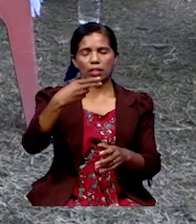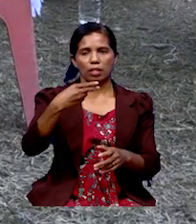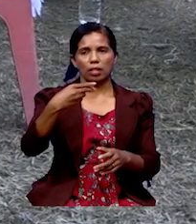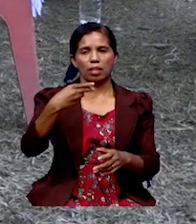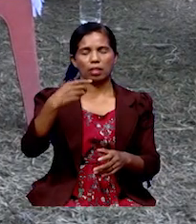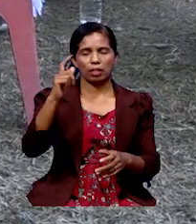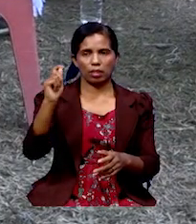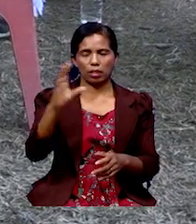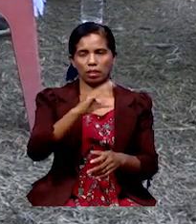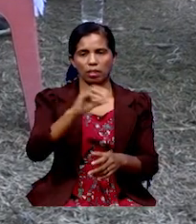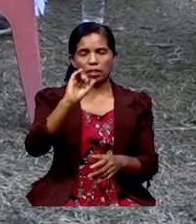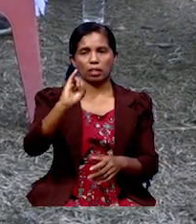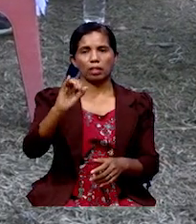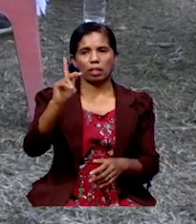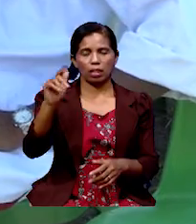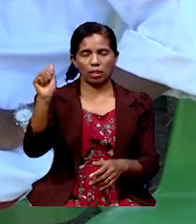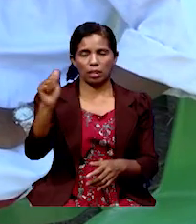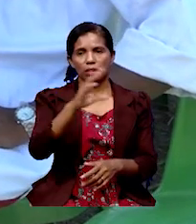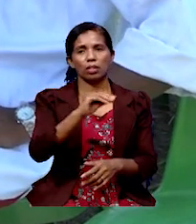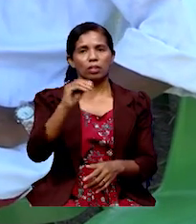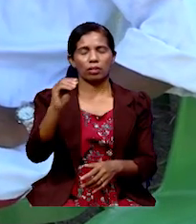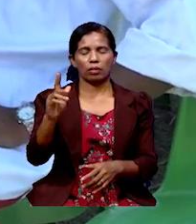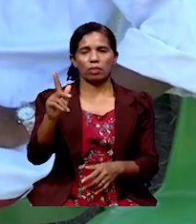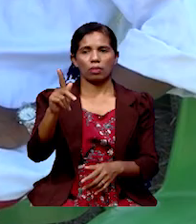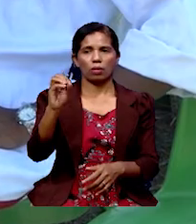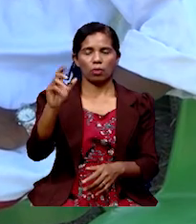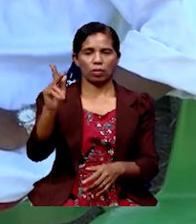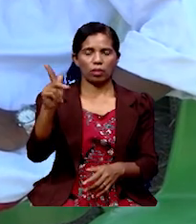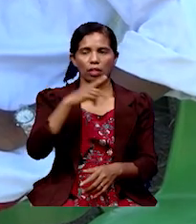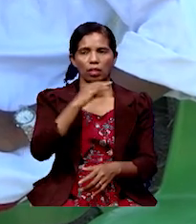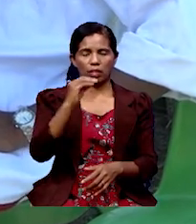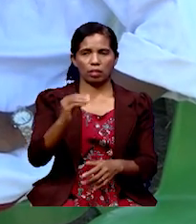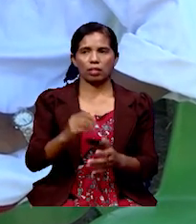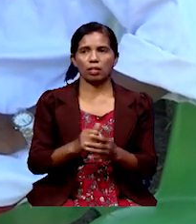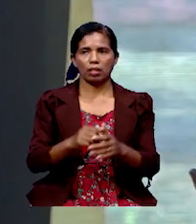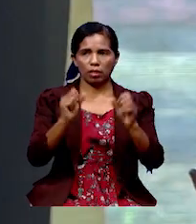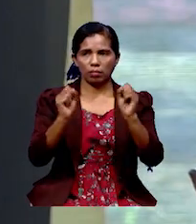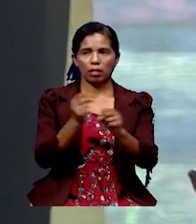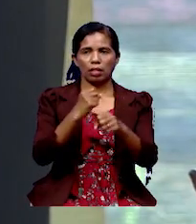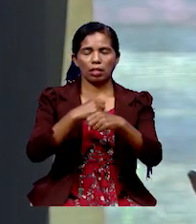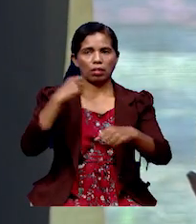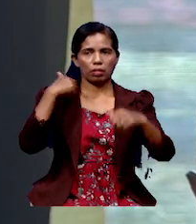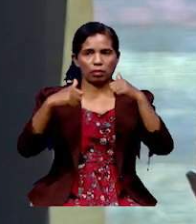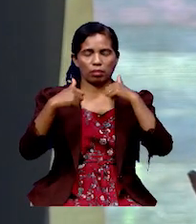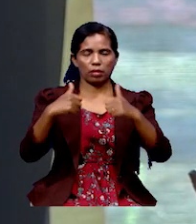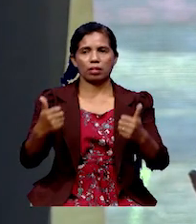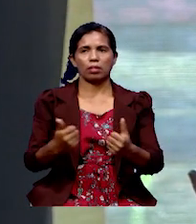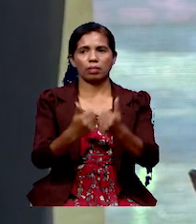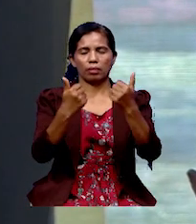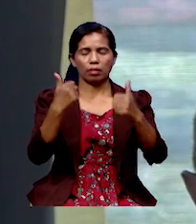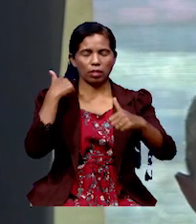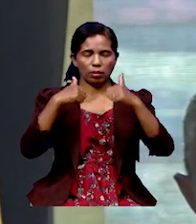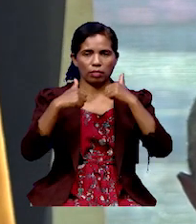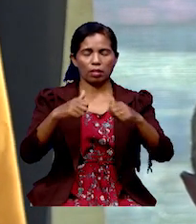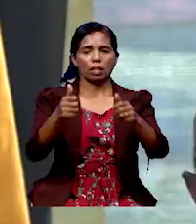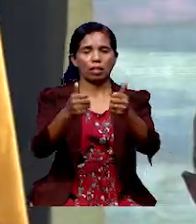Kerasakti, KIKS, no Korka, atura integra fali e a sociedade nian, o de bele halau atividade desportiva. Atividade arte marcial